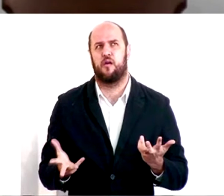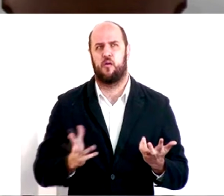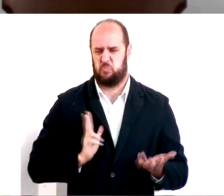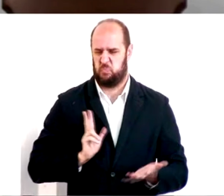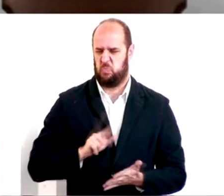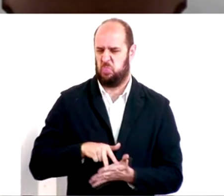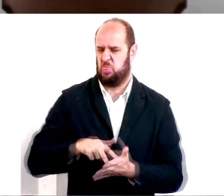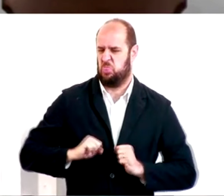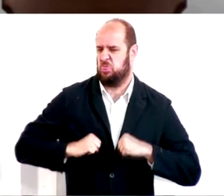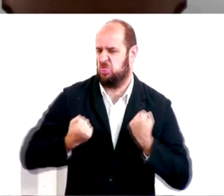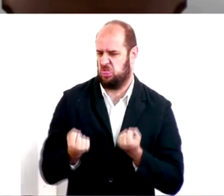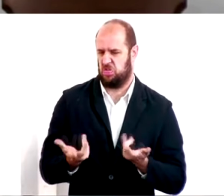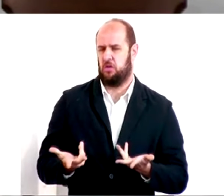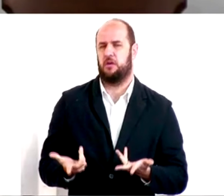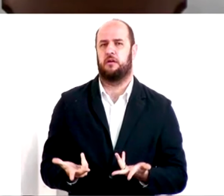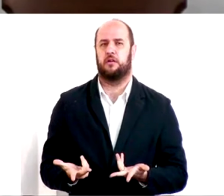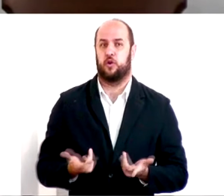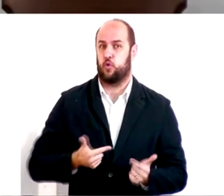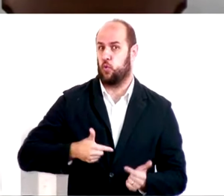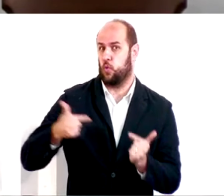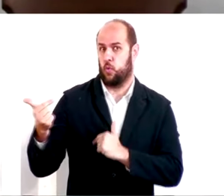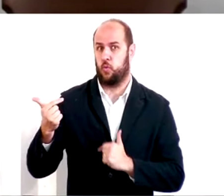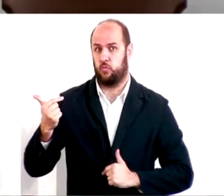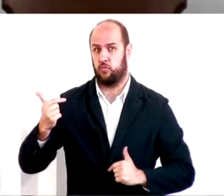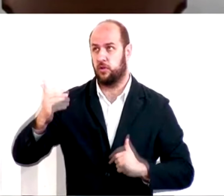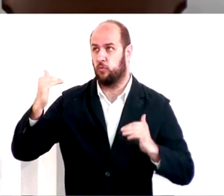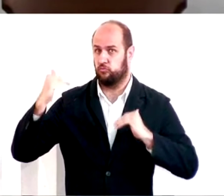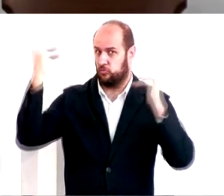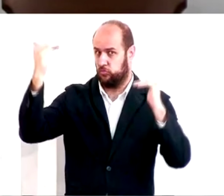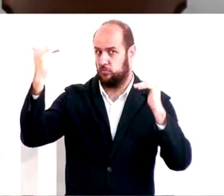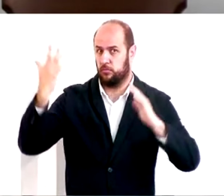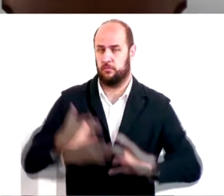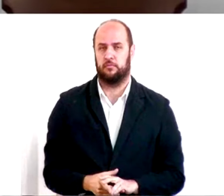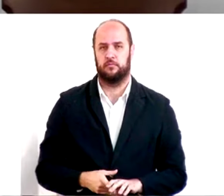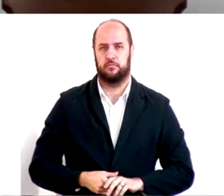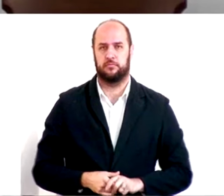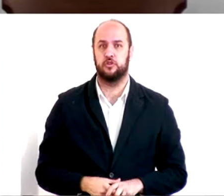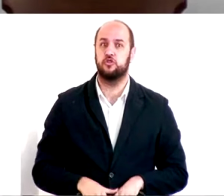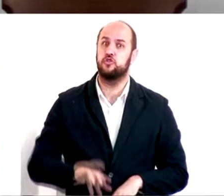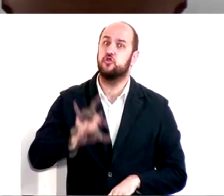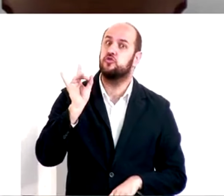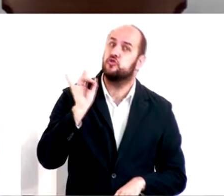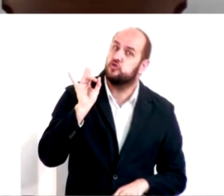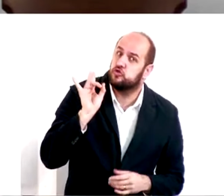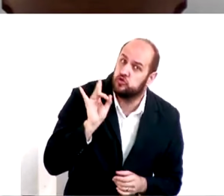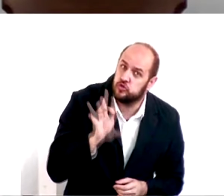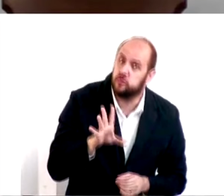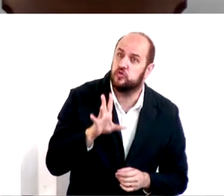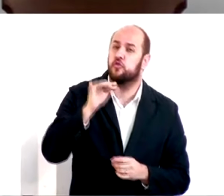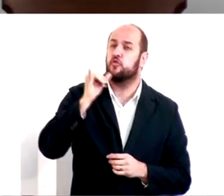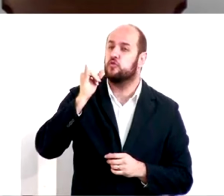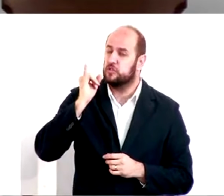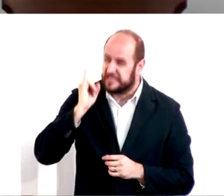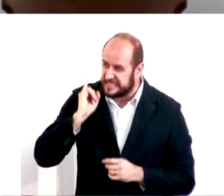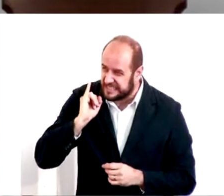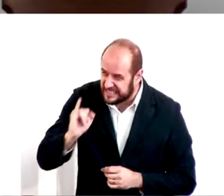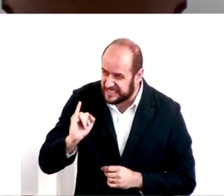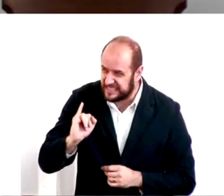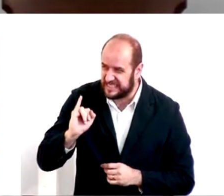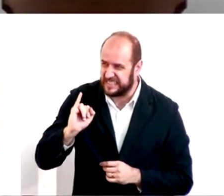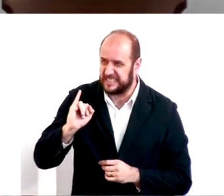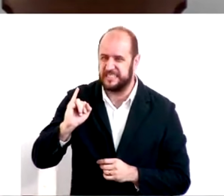insurgente contra as autoridades, a não ser que o ferimento seja